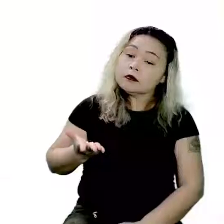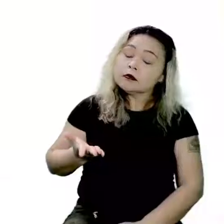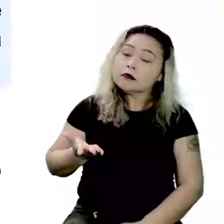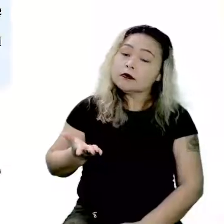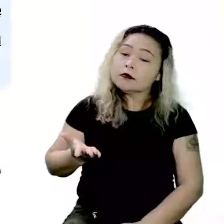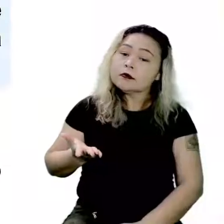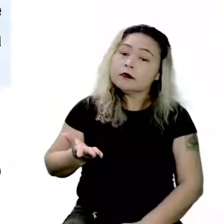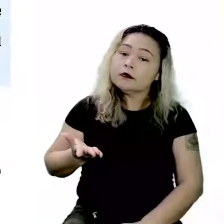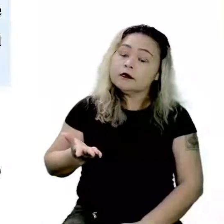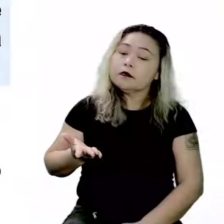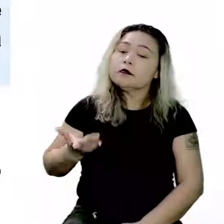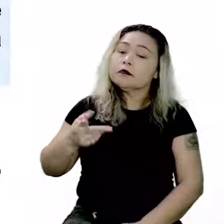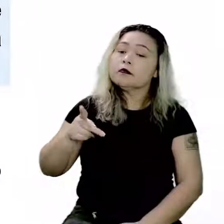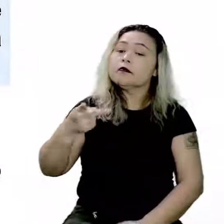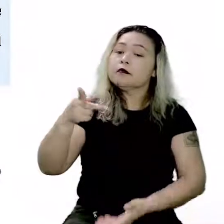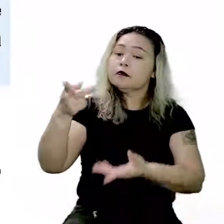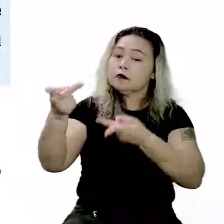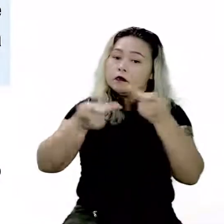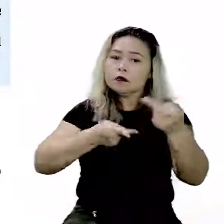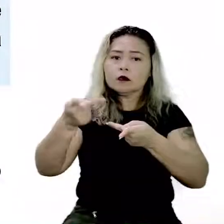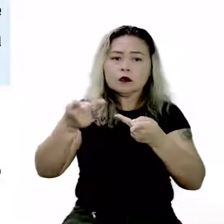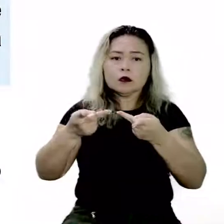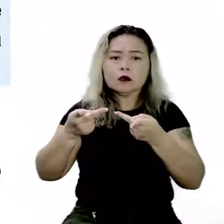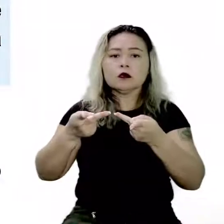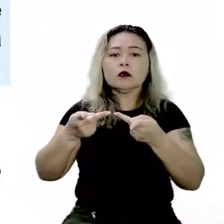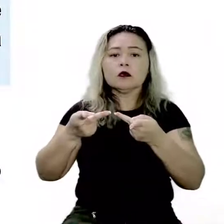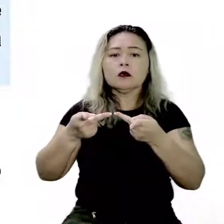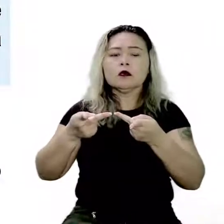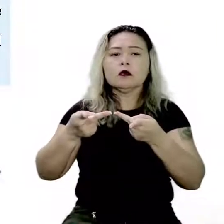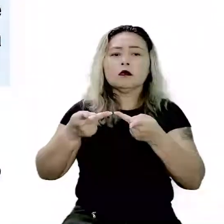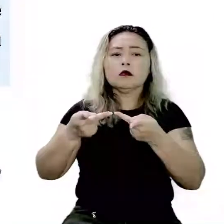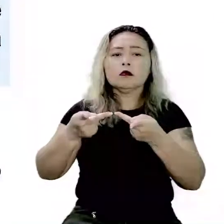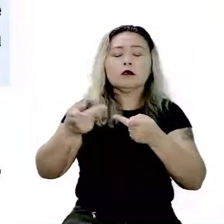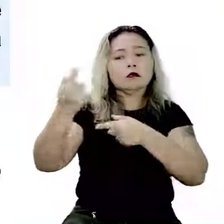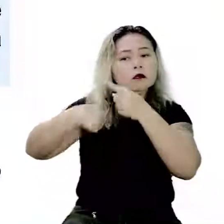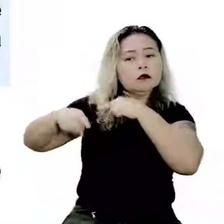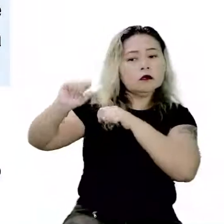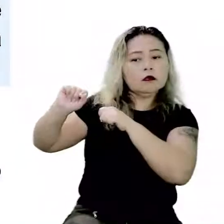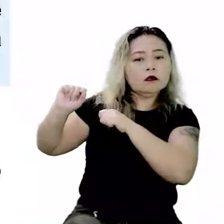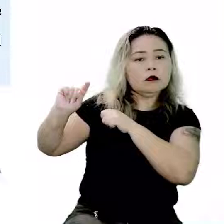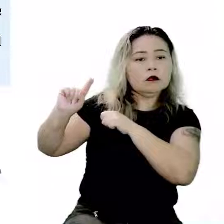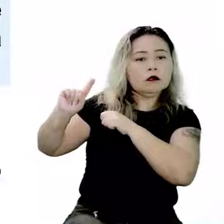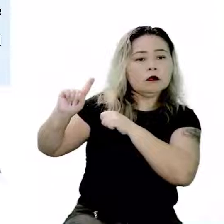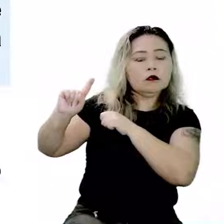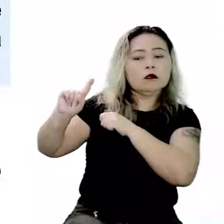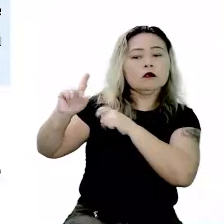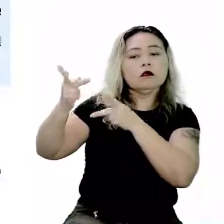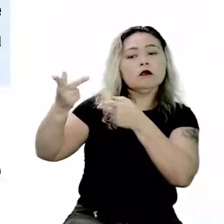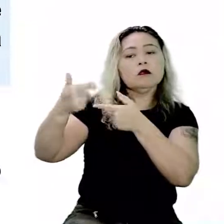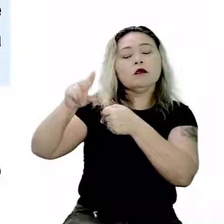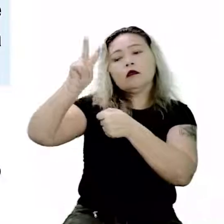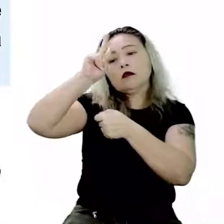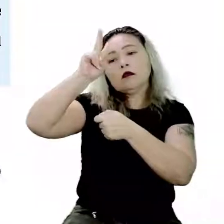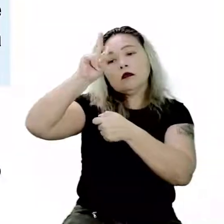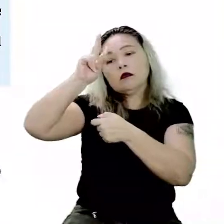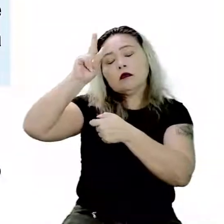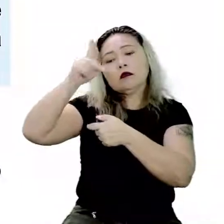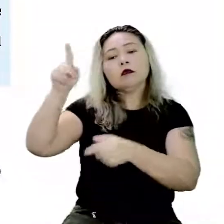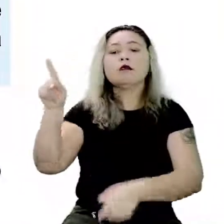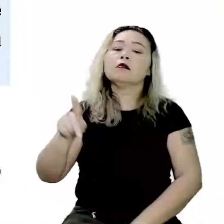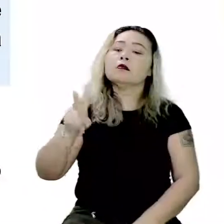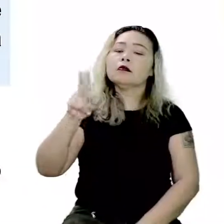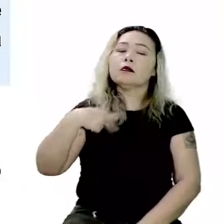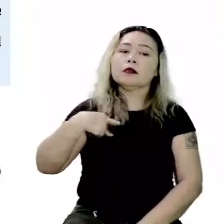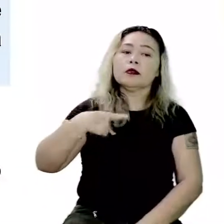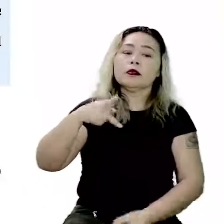Professores, quer dizer que o Planaflora foi muito criticado? Sim, sim, sim. Voltei aqui porque o professor Jorge lembrou de mais uma coisa importante.